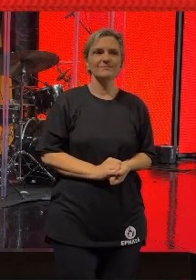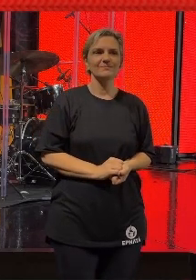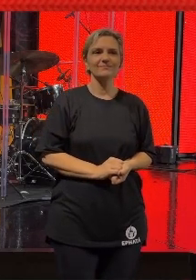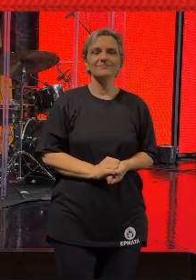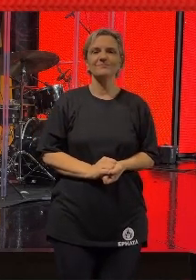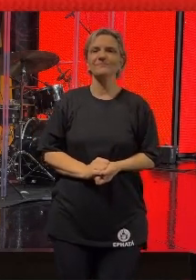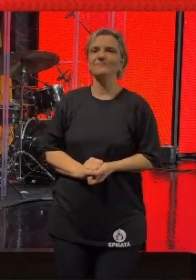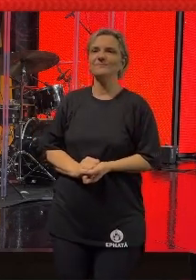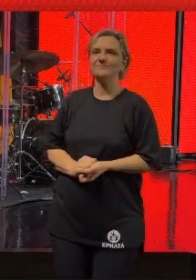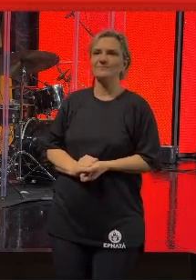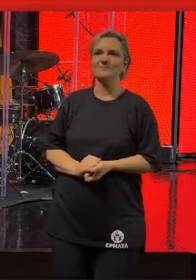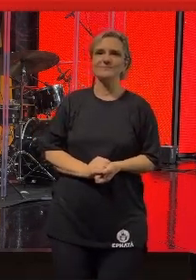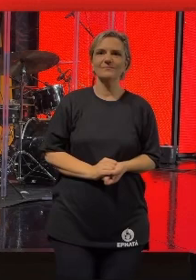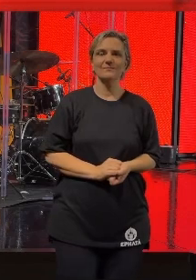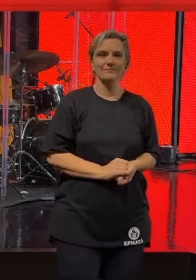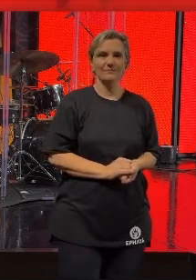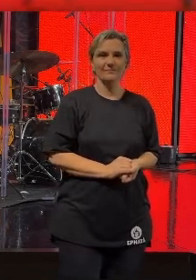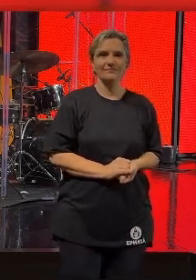soltaram.